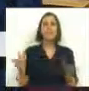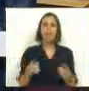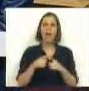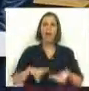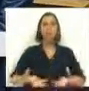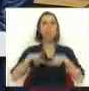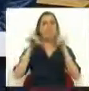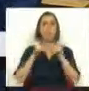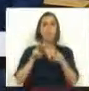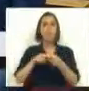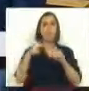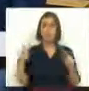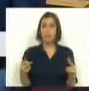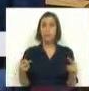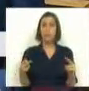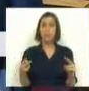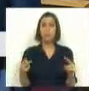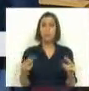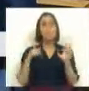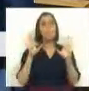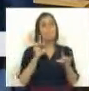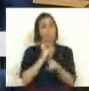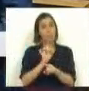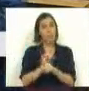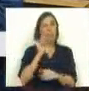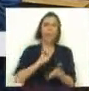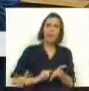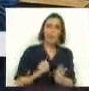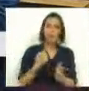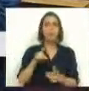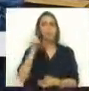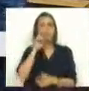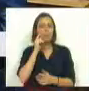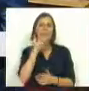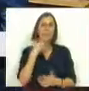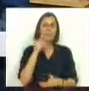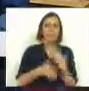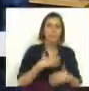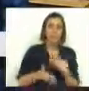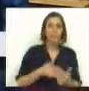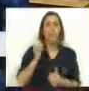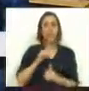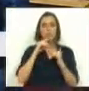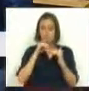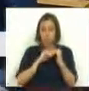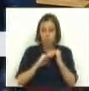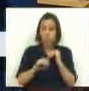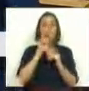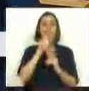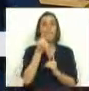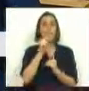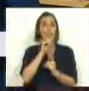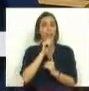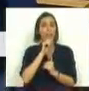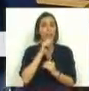para o desenvolvimento municipal, mas para tal é fundamental assegurar a sua viabilidade, a sua sustentabilidade